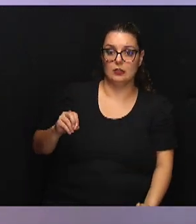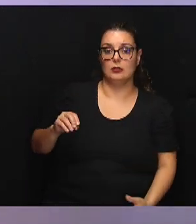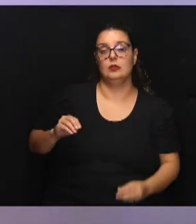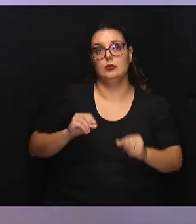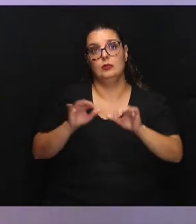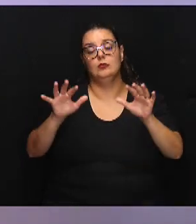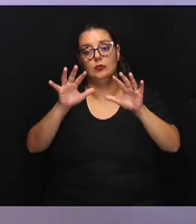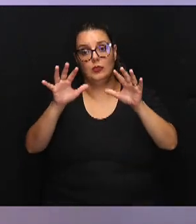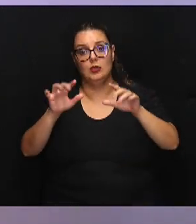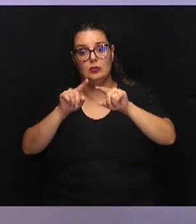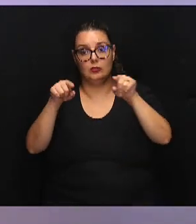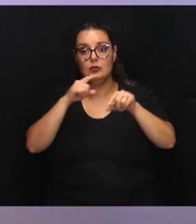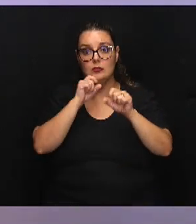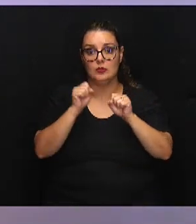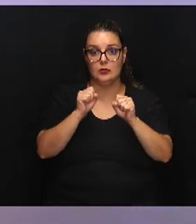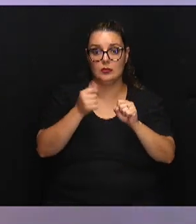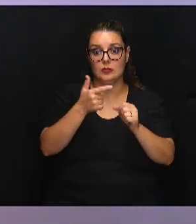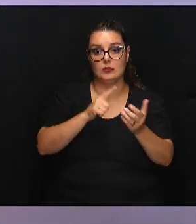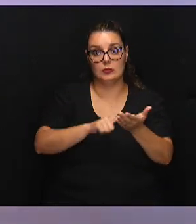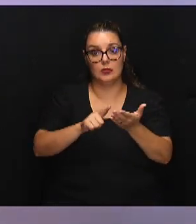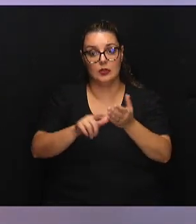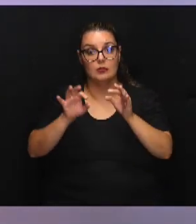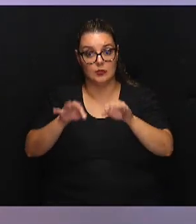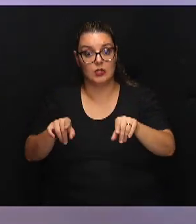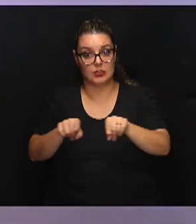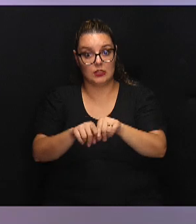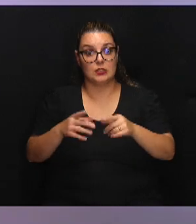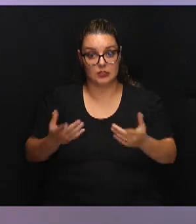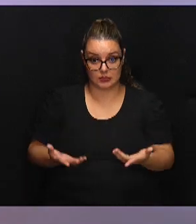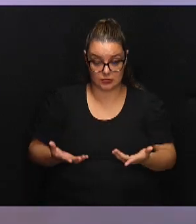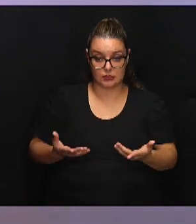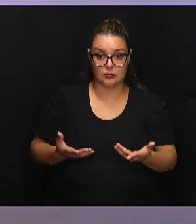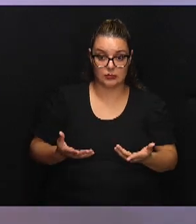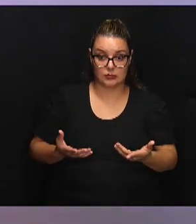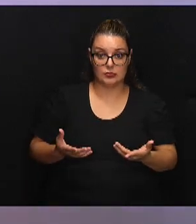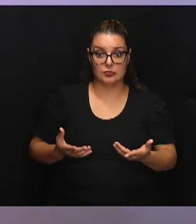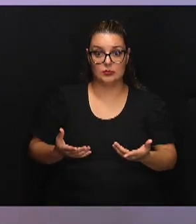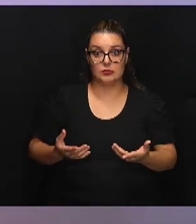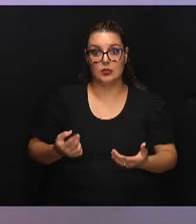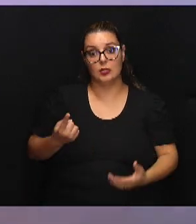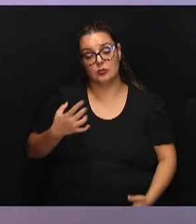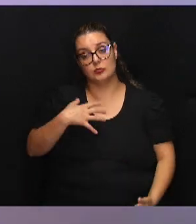ar-condicionado sujo, né, sem limpeza adequada também, é que um dos